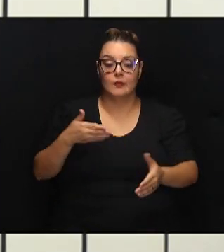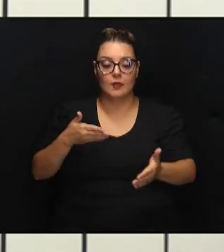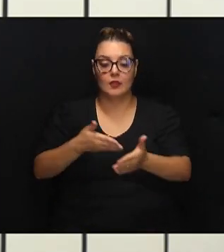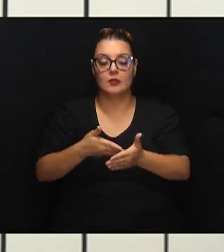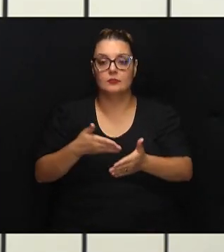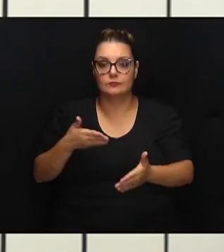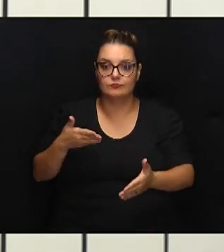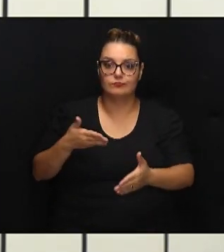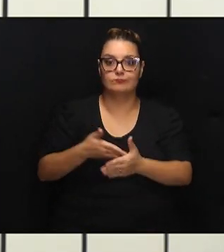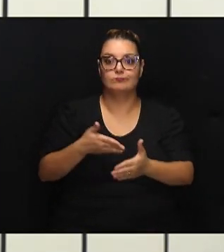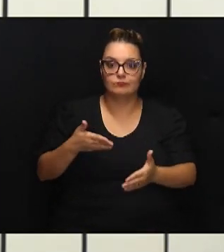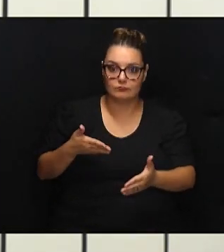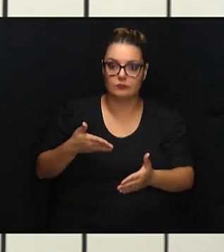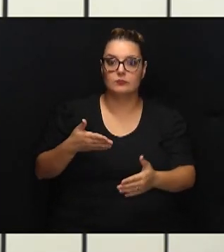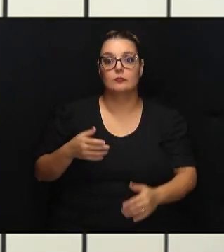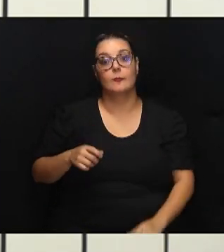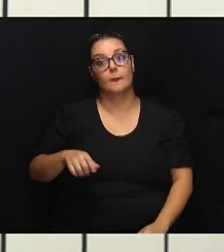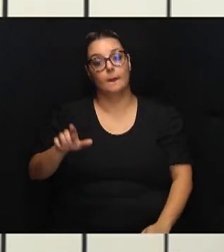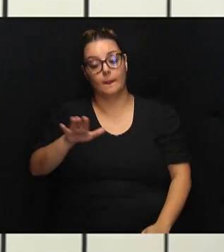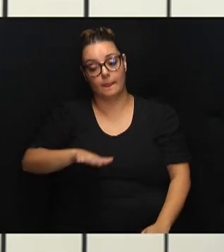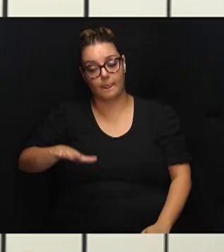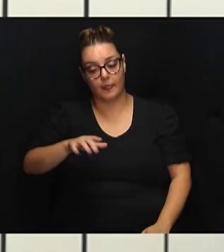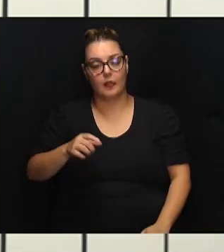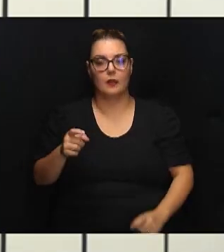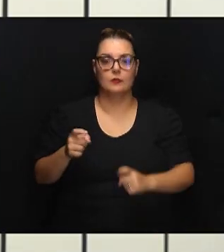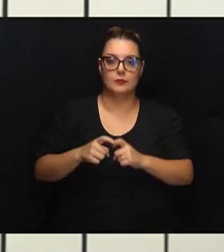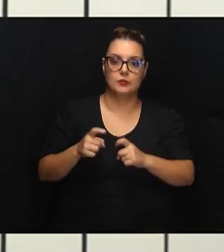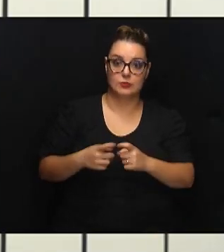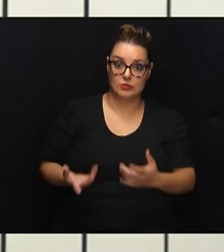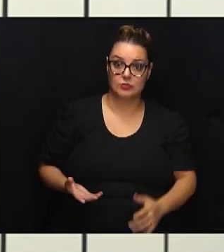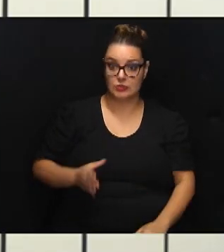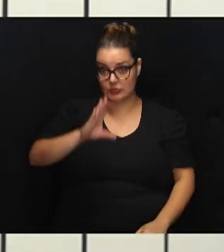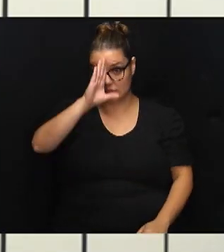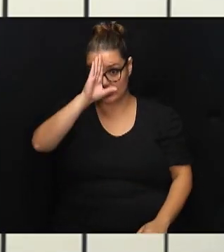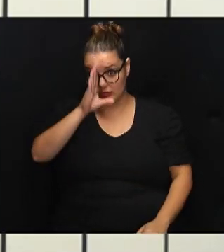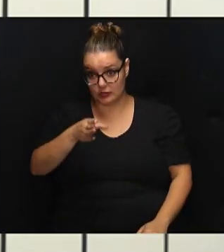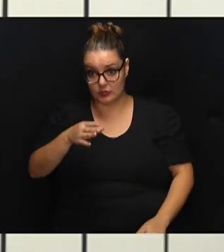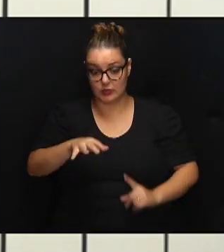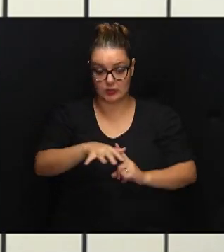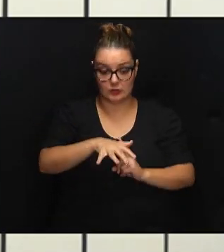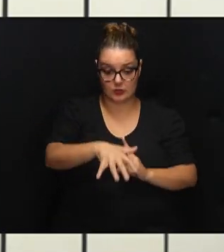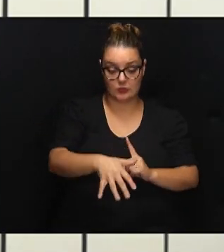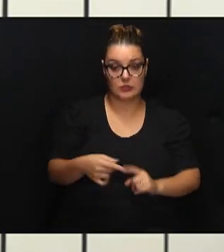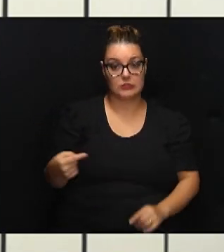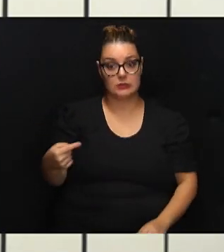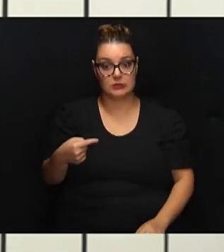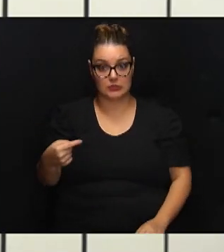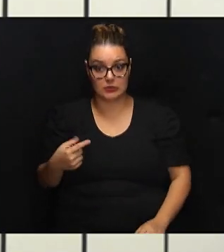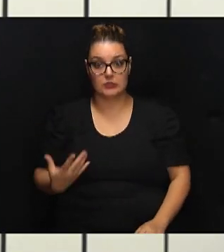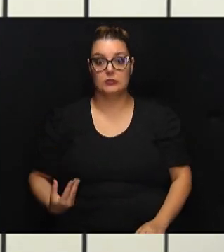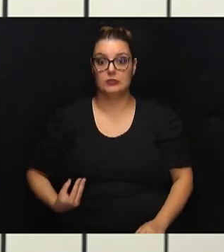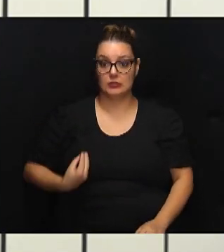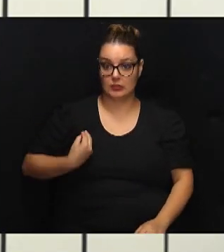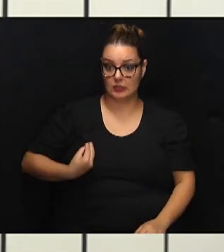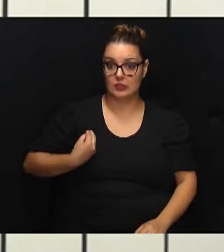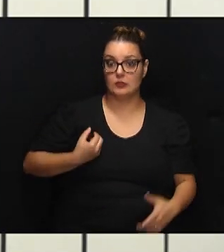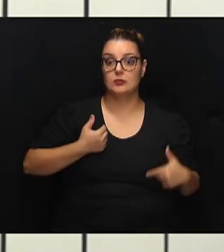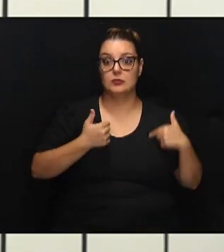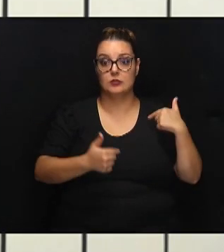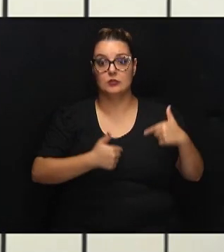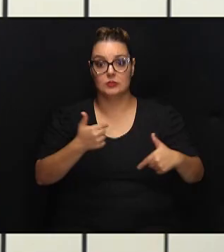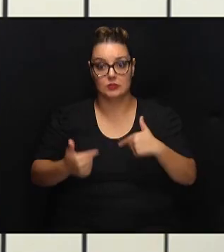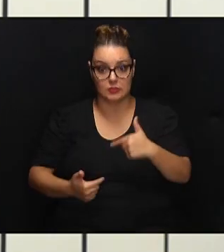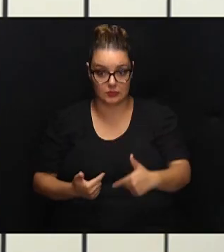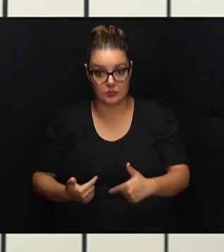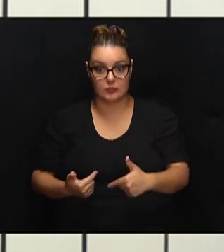à assistência médica. Esses estão entre os principais impactos negativos na vida de